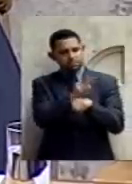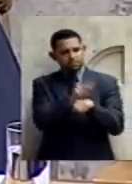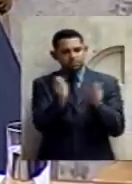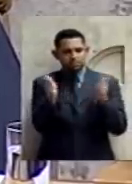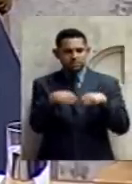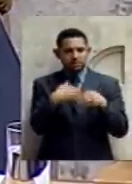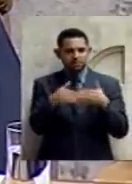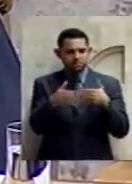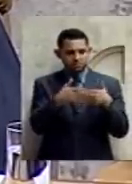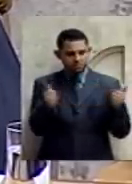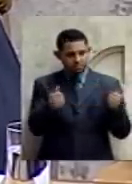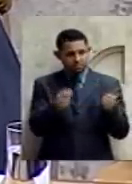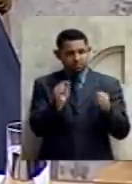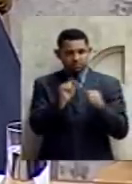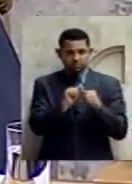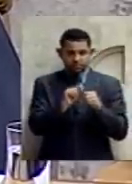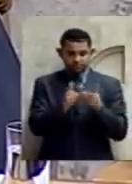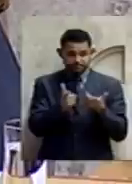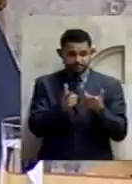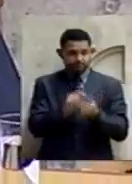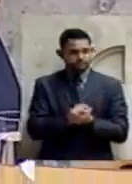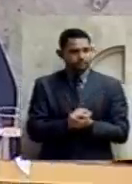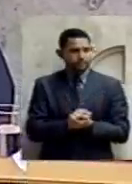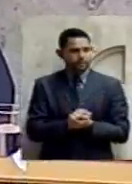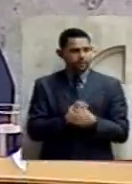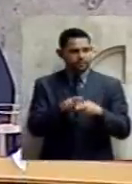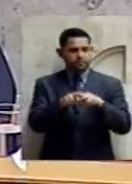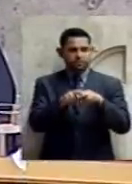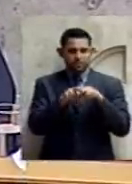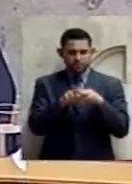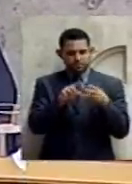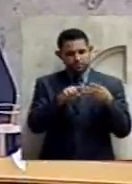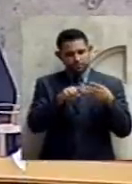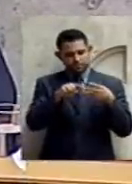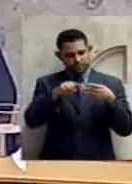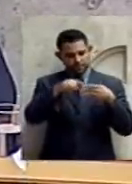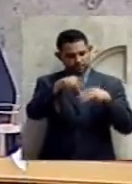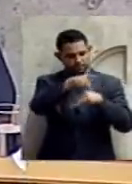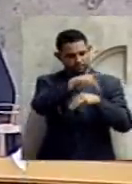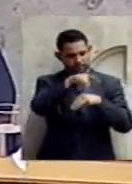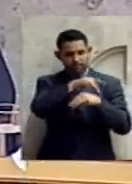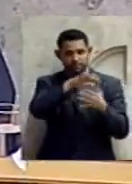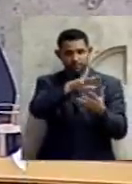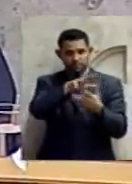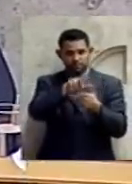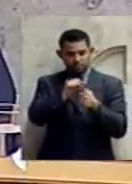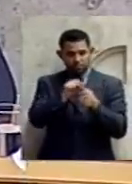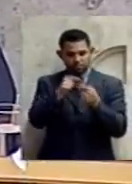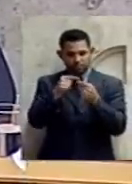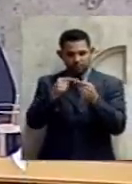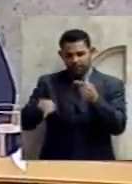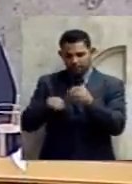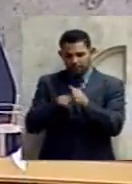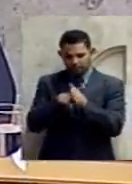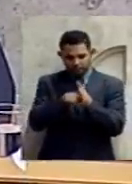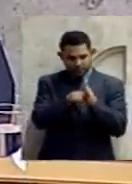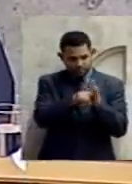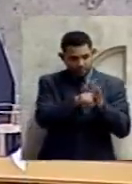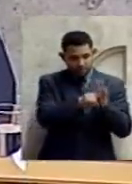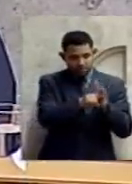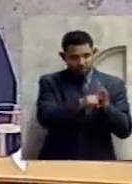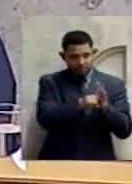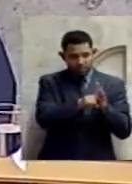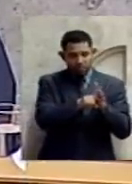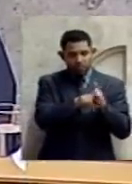às suas atividades. Apenas 3 países no mundo vedam a investigação criminal